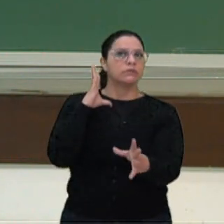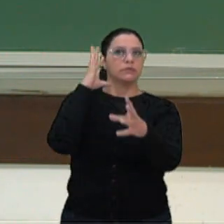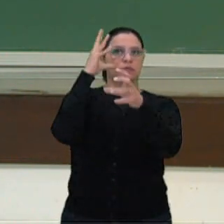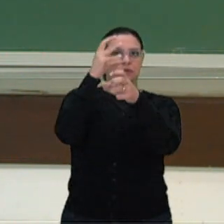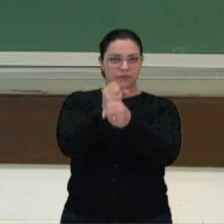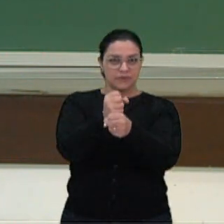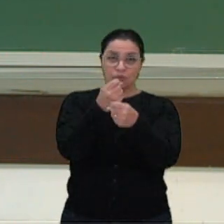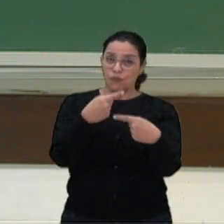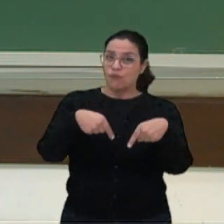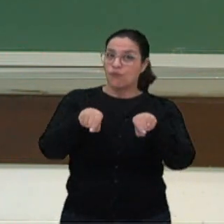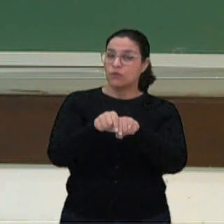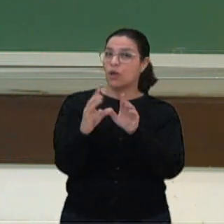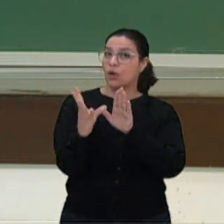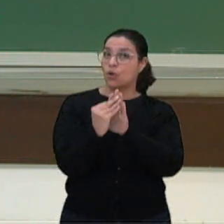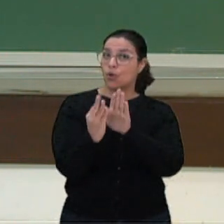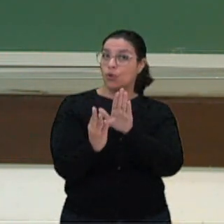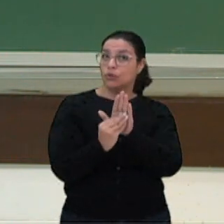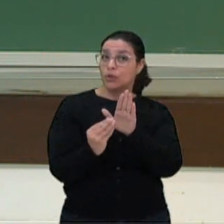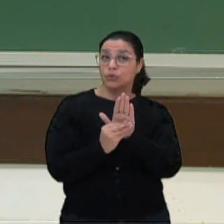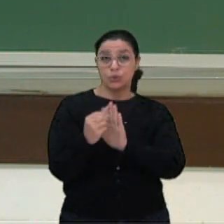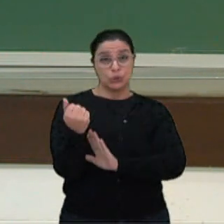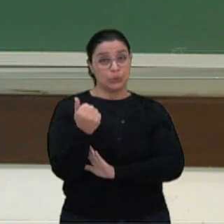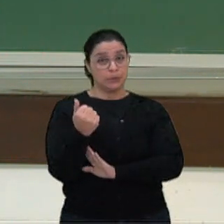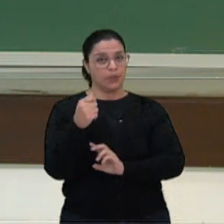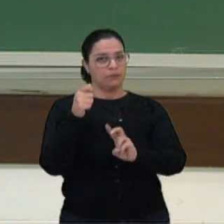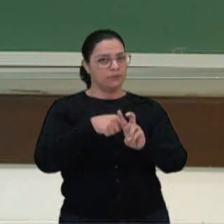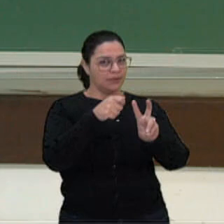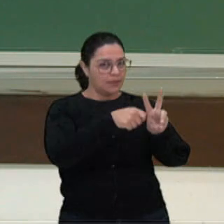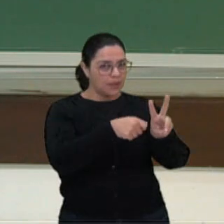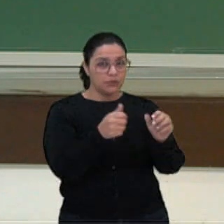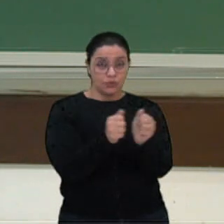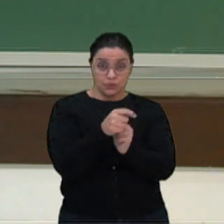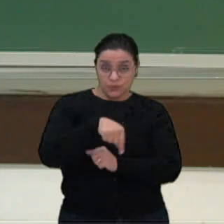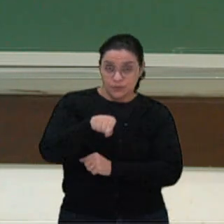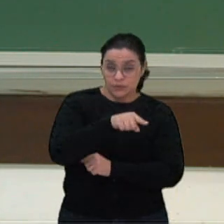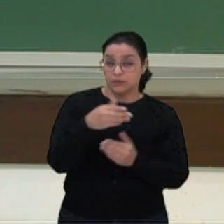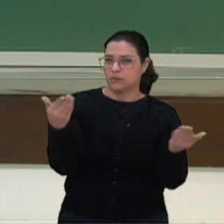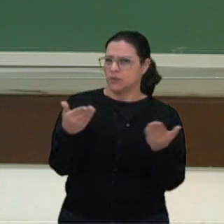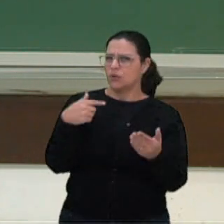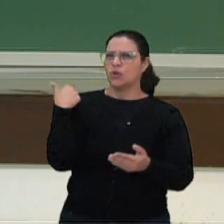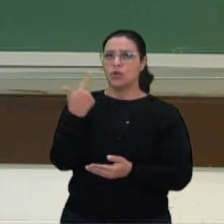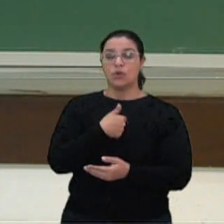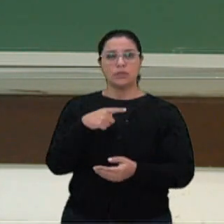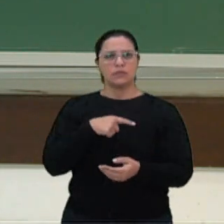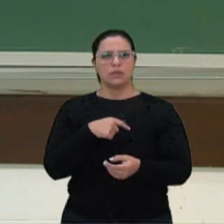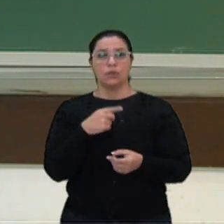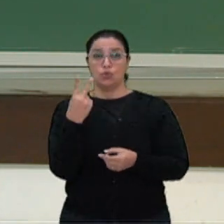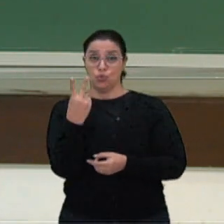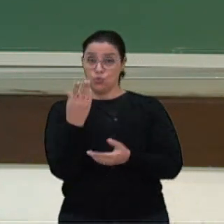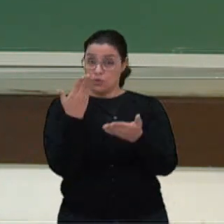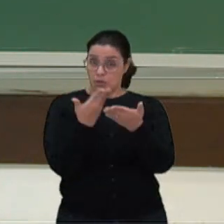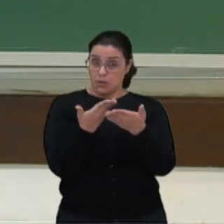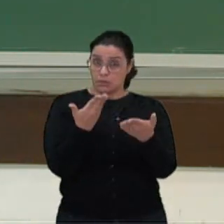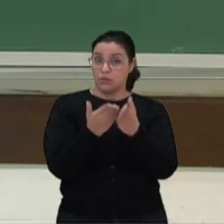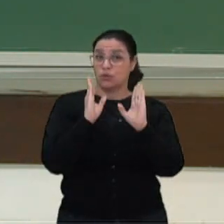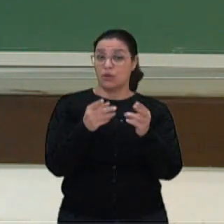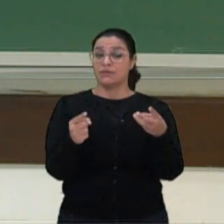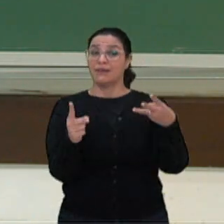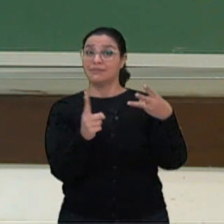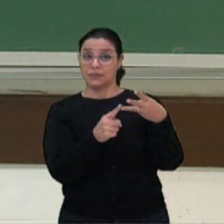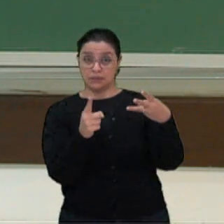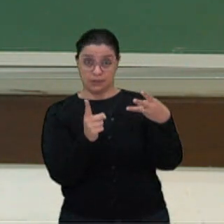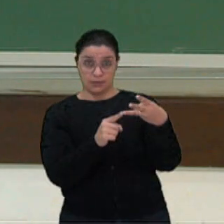de retomada de conteúdos do primeiro trimestre com vocês, certo? Então, fizemos duas já, essa é a